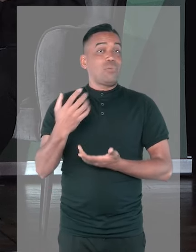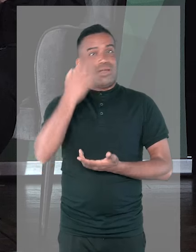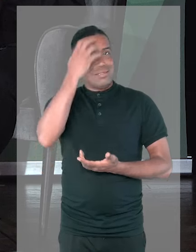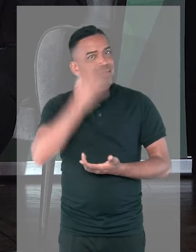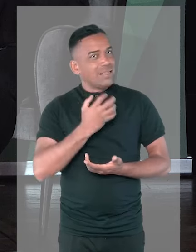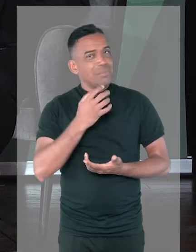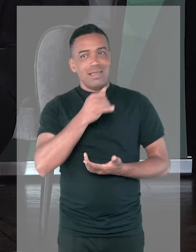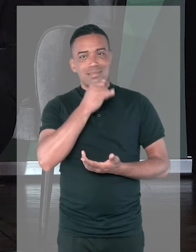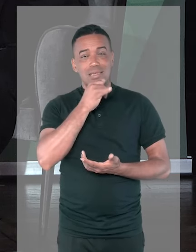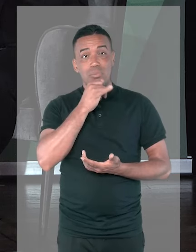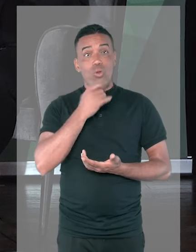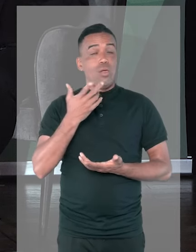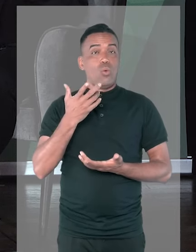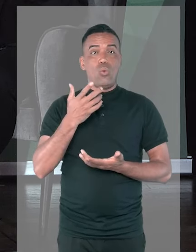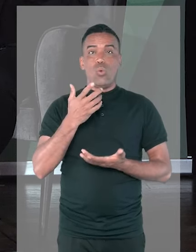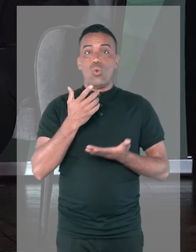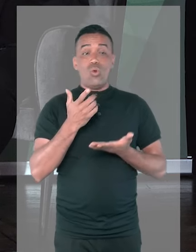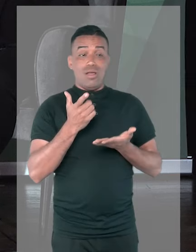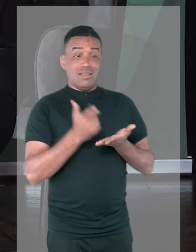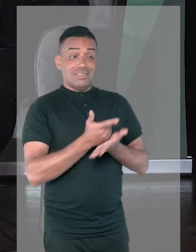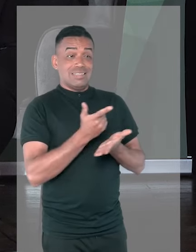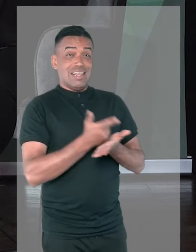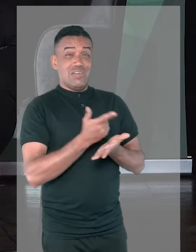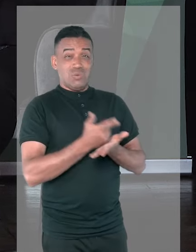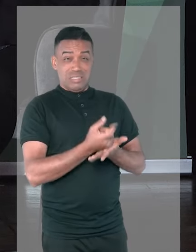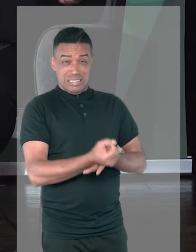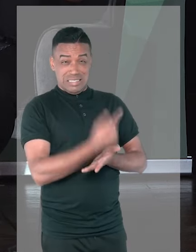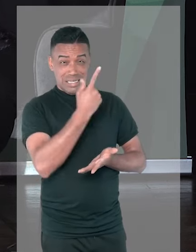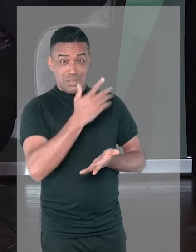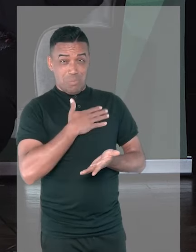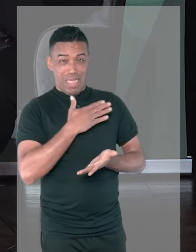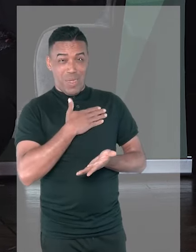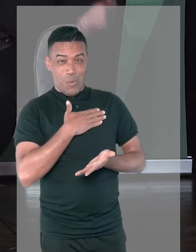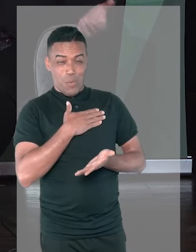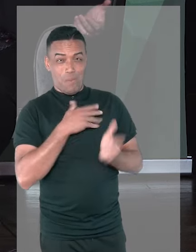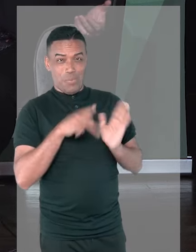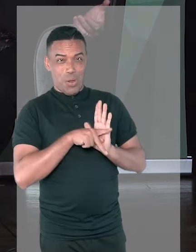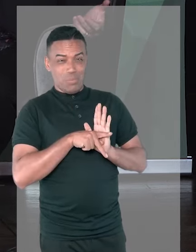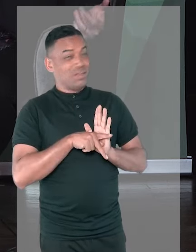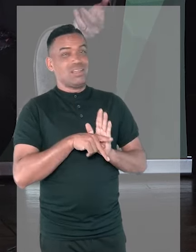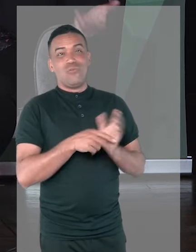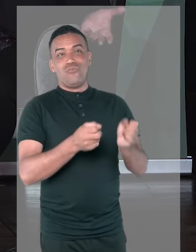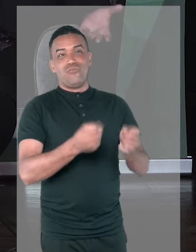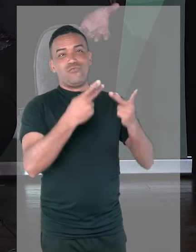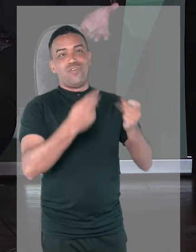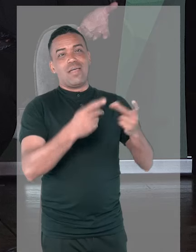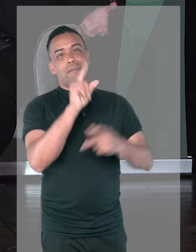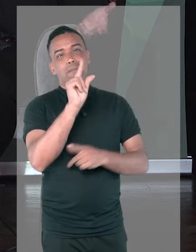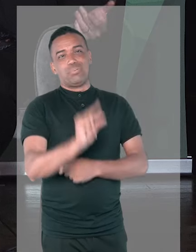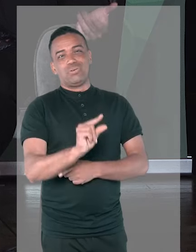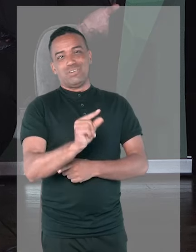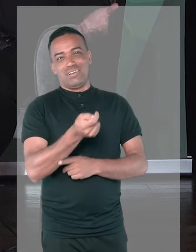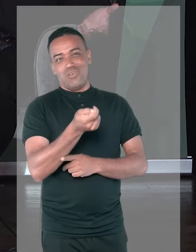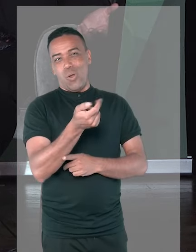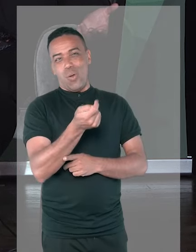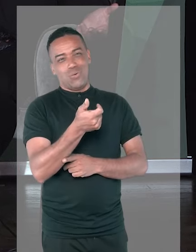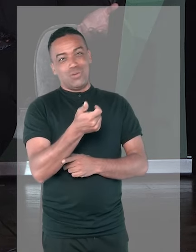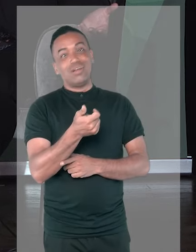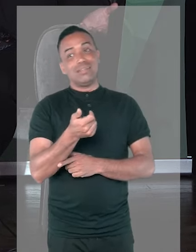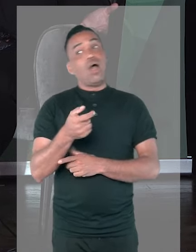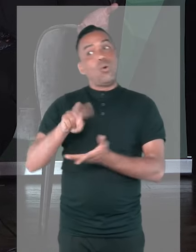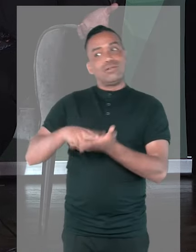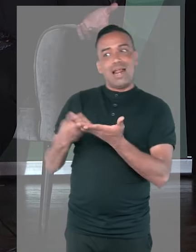ganho, como eu sou um autor de livros esquisitos, tá certo? Eu não vendo bem, então, portanto, eu certamente